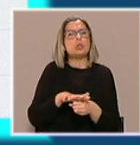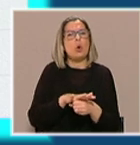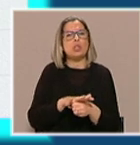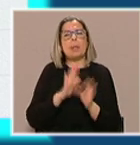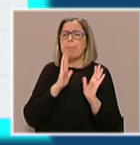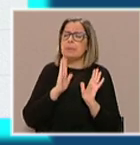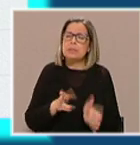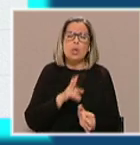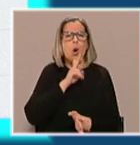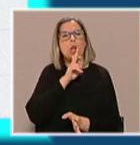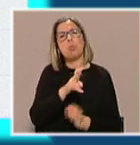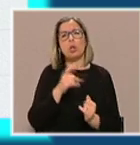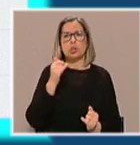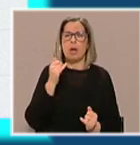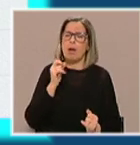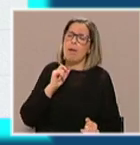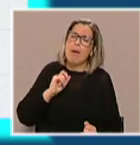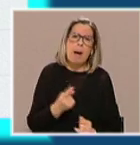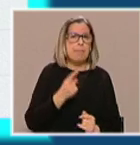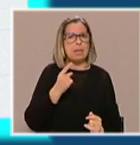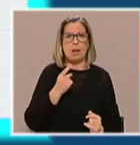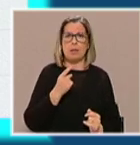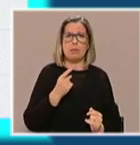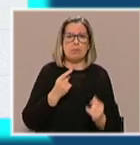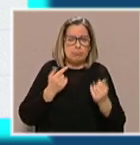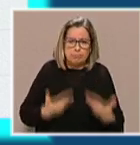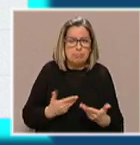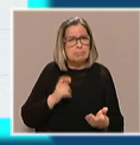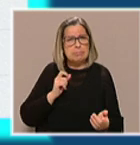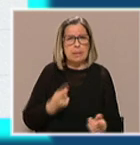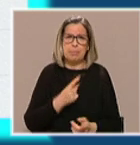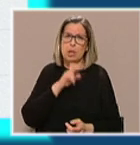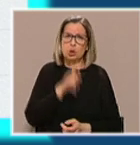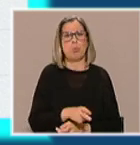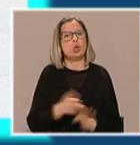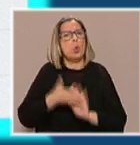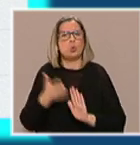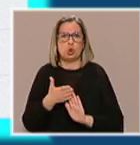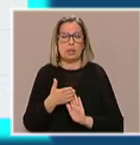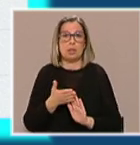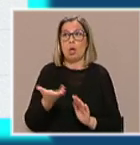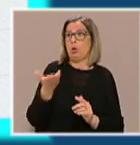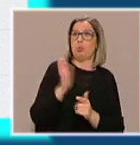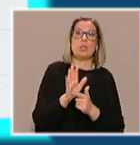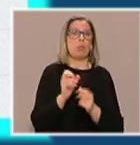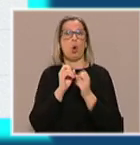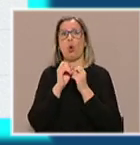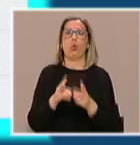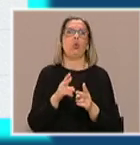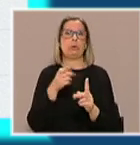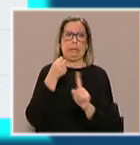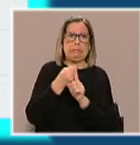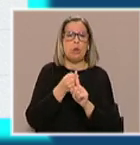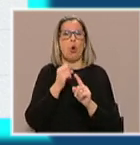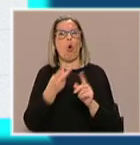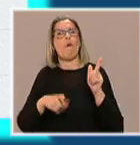resposta rápida do organismo, tais como a necessidade de luta ou fuga. A necessidade